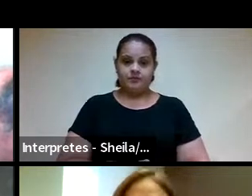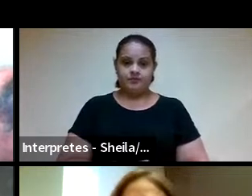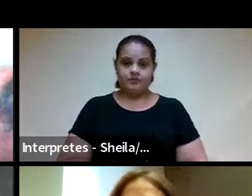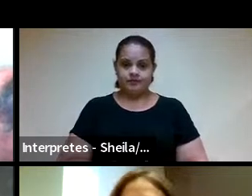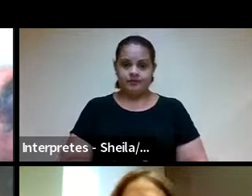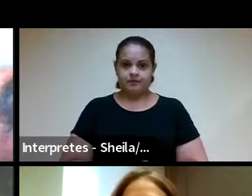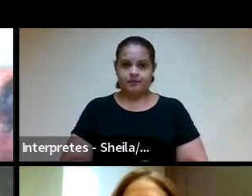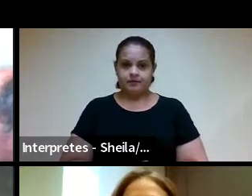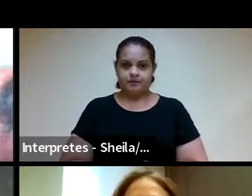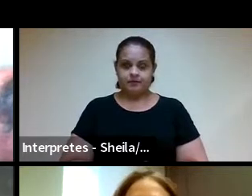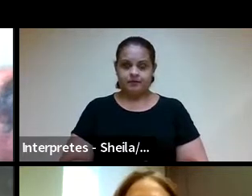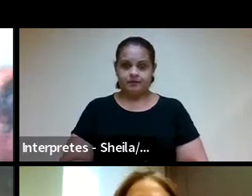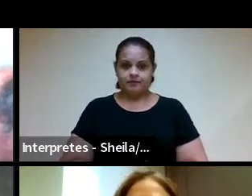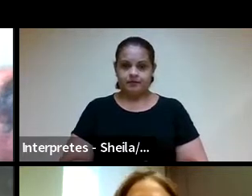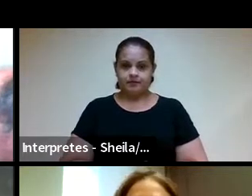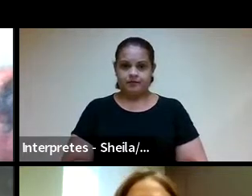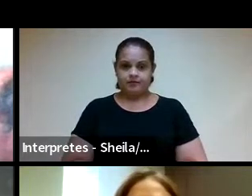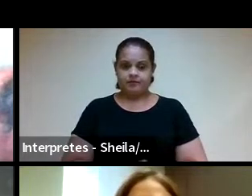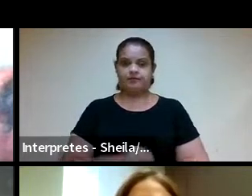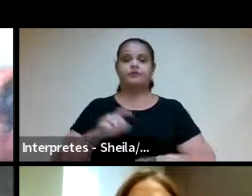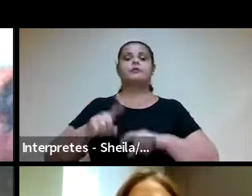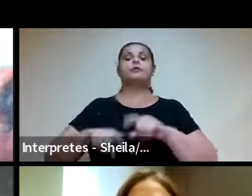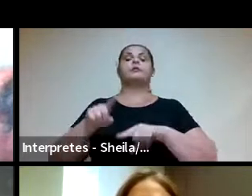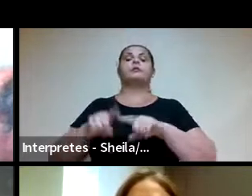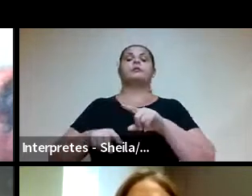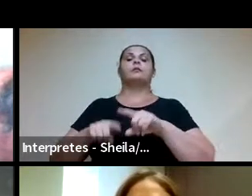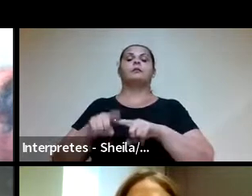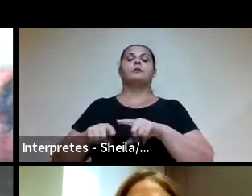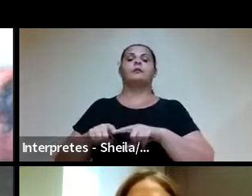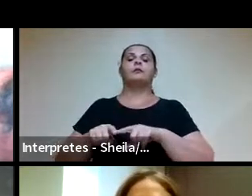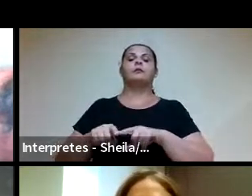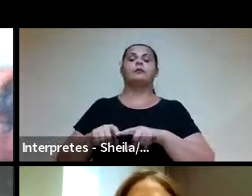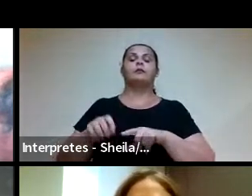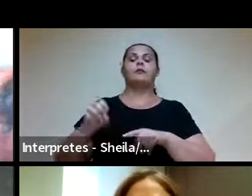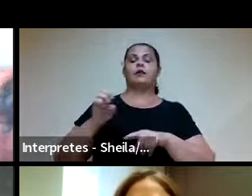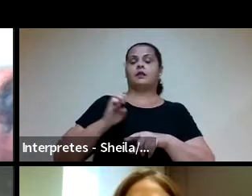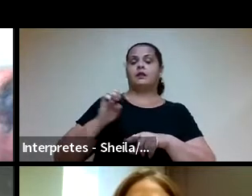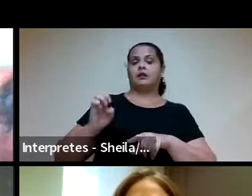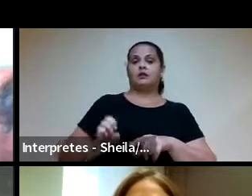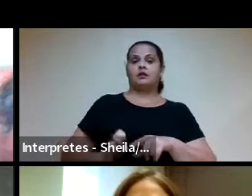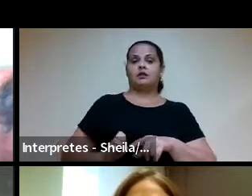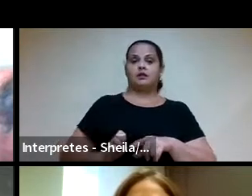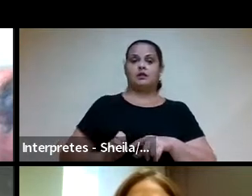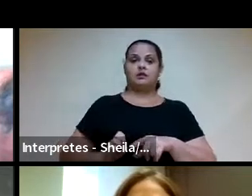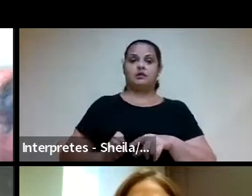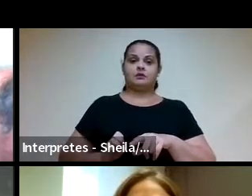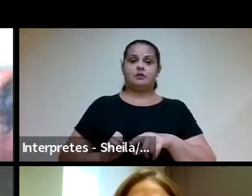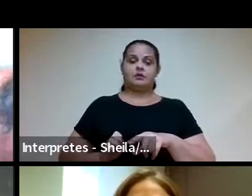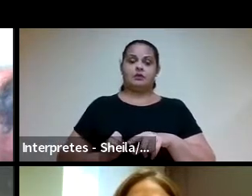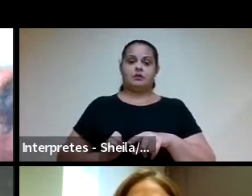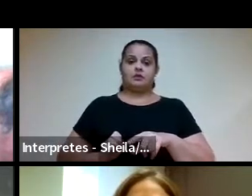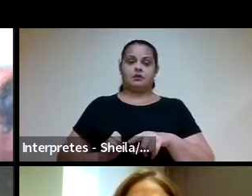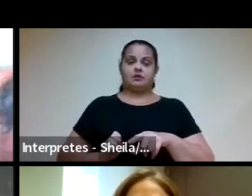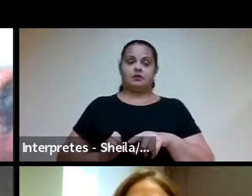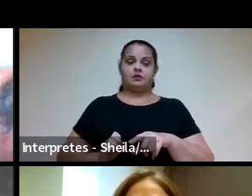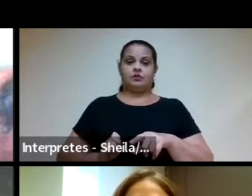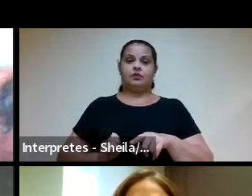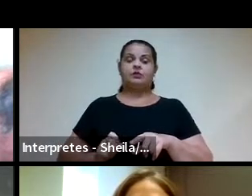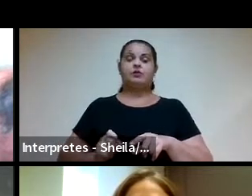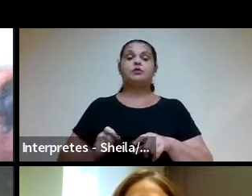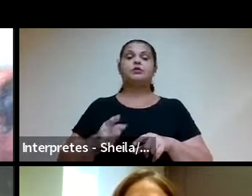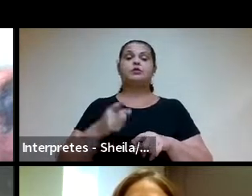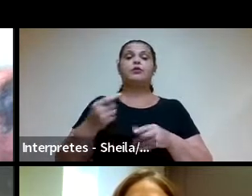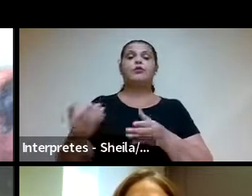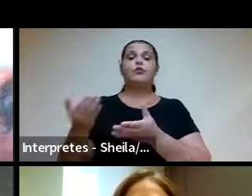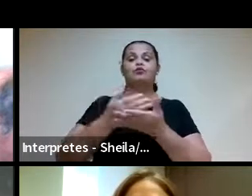muito embora possa se fazer alguma discussão moral em relação a essa questão da ascensão do recorrido à prefeitura,